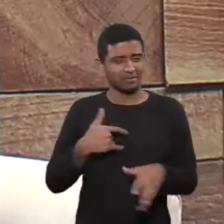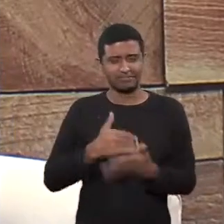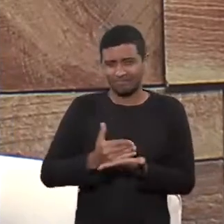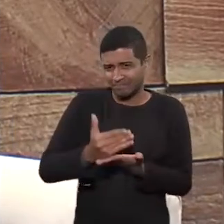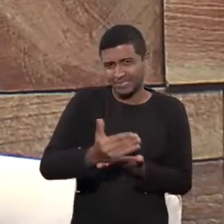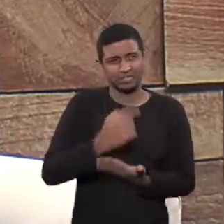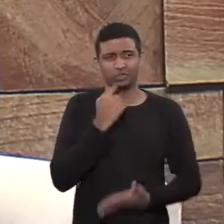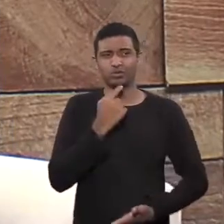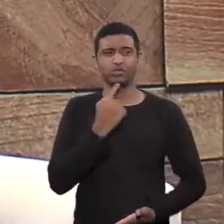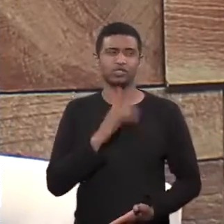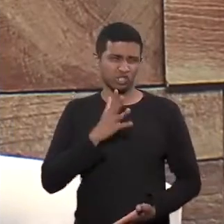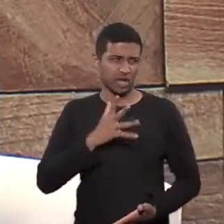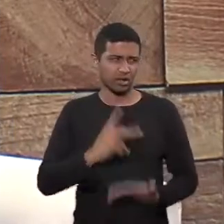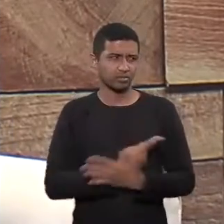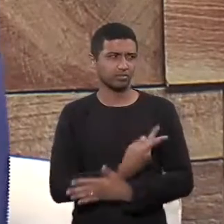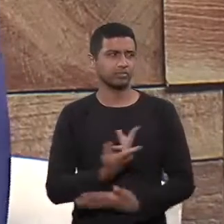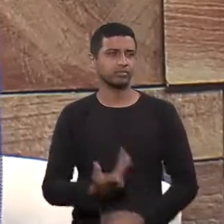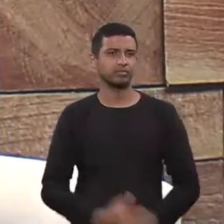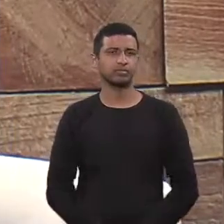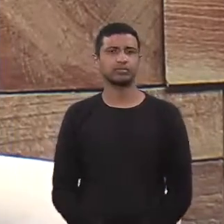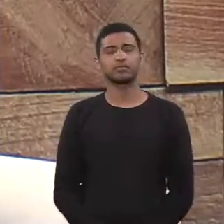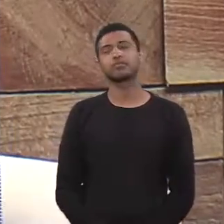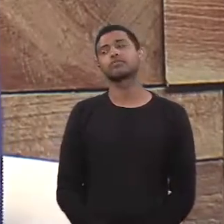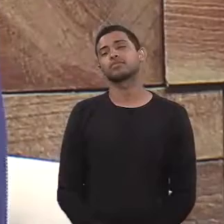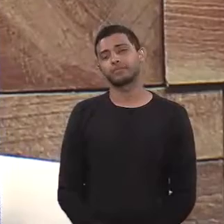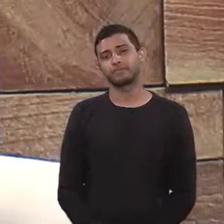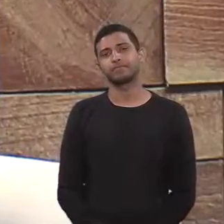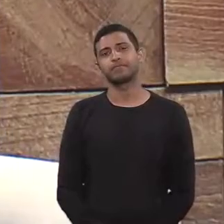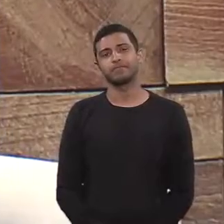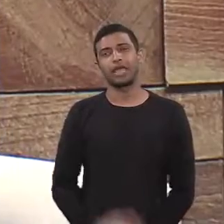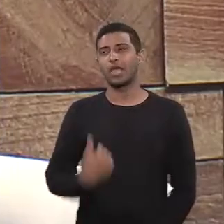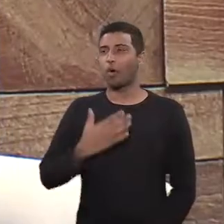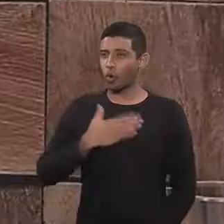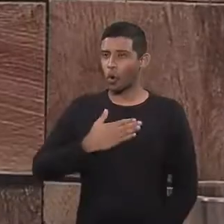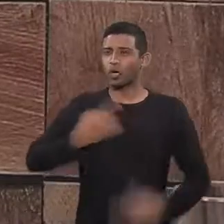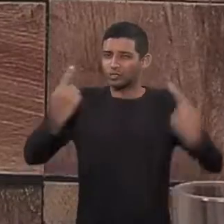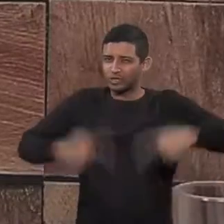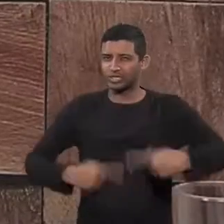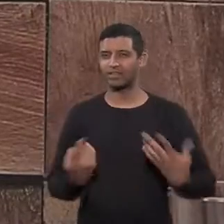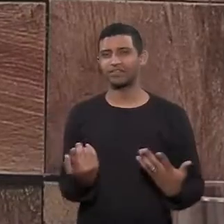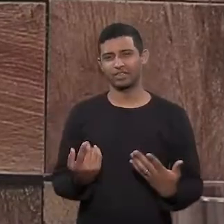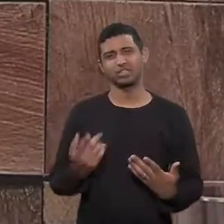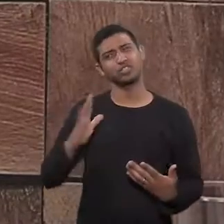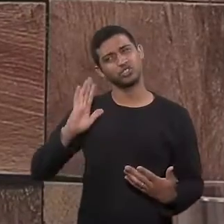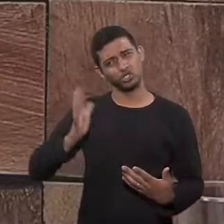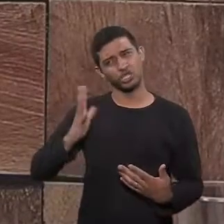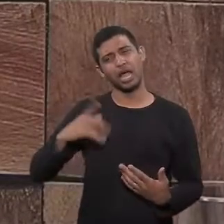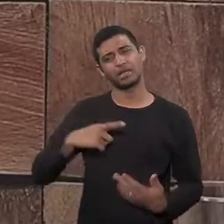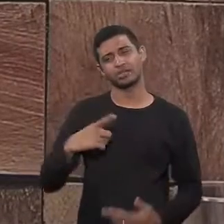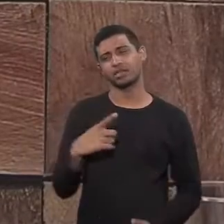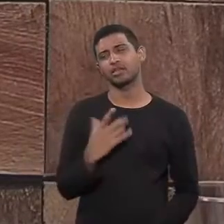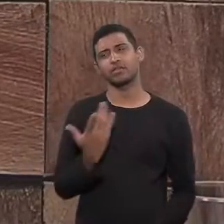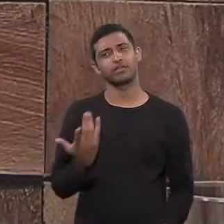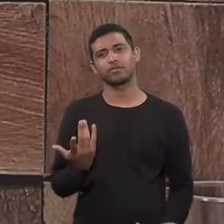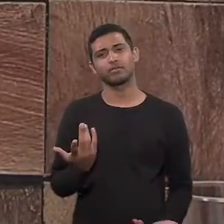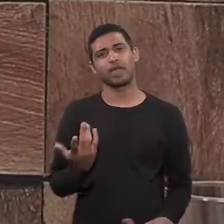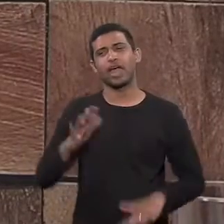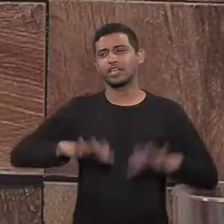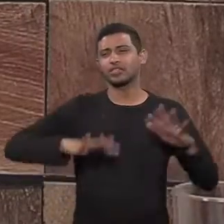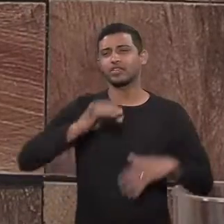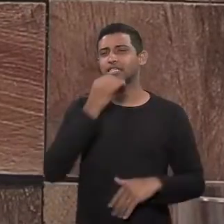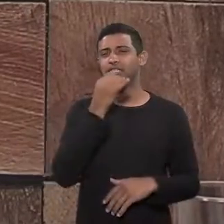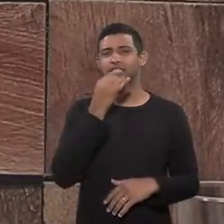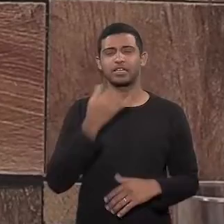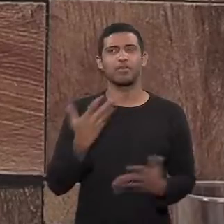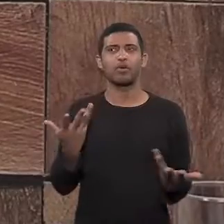muito difícil, não vou conseguir fazer esse negócio, não vou conseguir ir para frente. Já aconteceu isso com você? Rogério, eu sou muito de desafios,